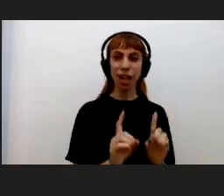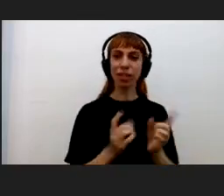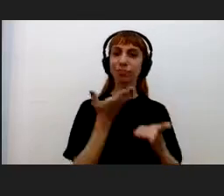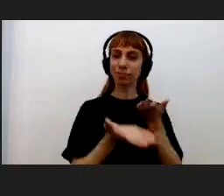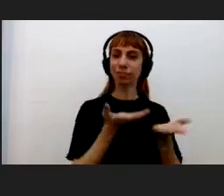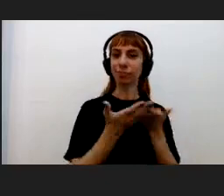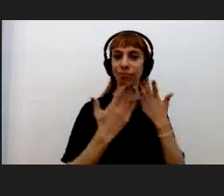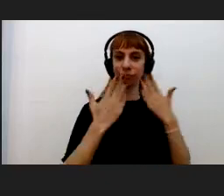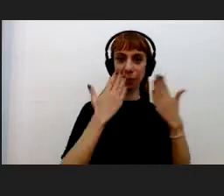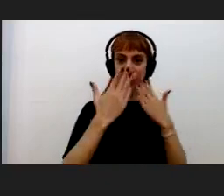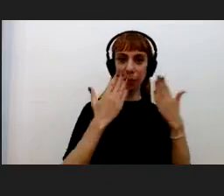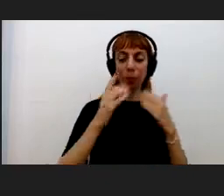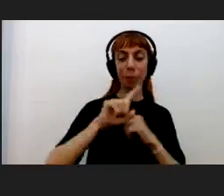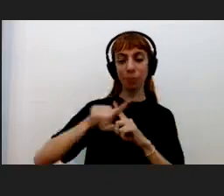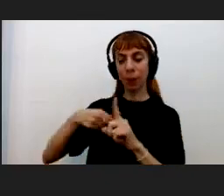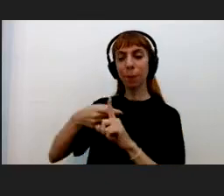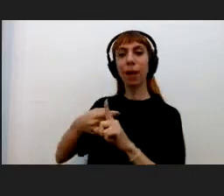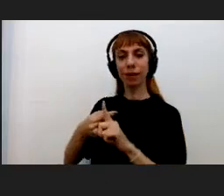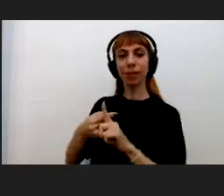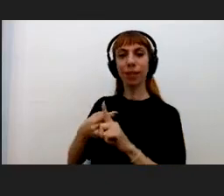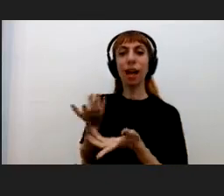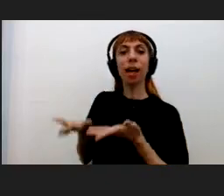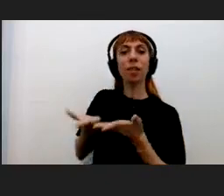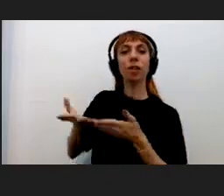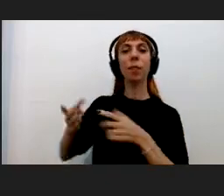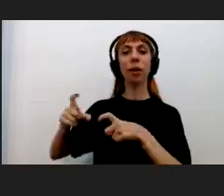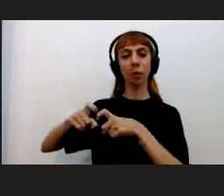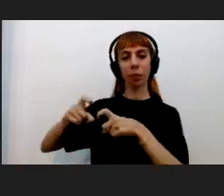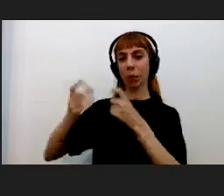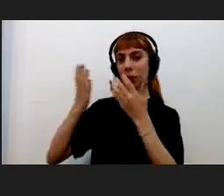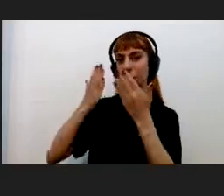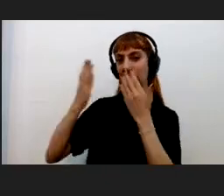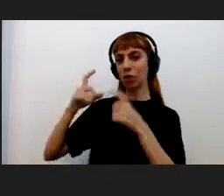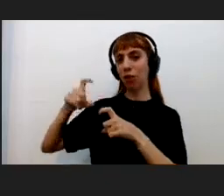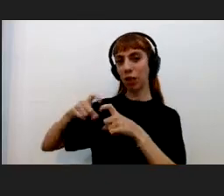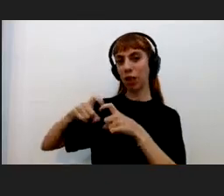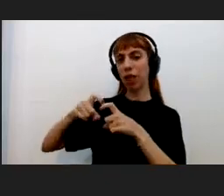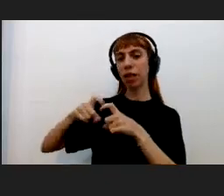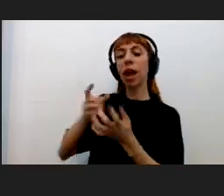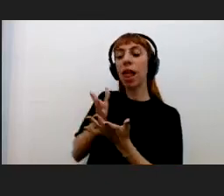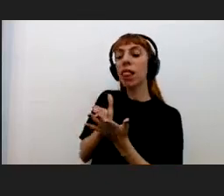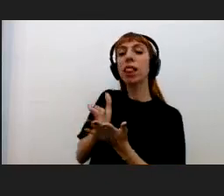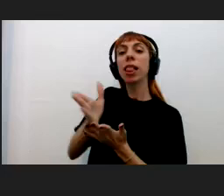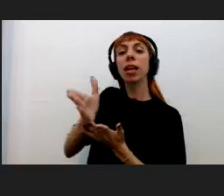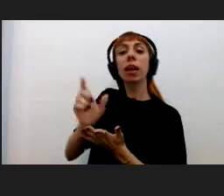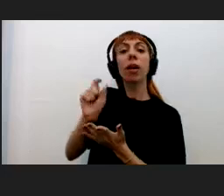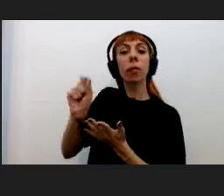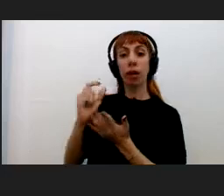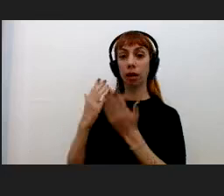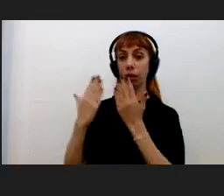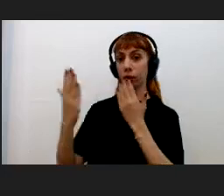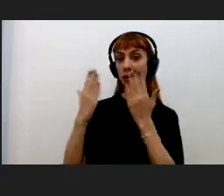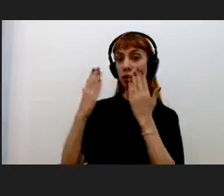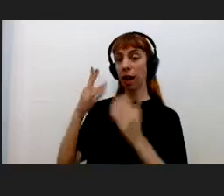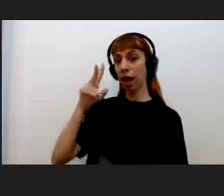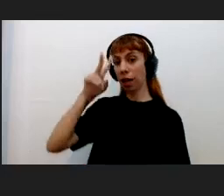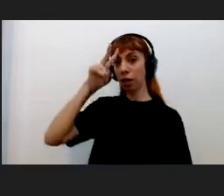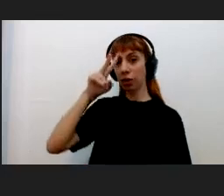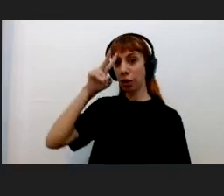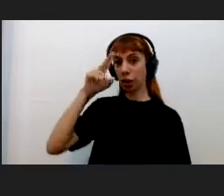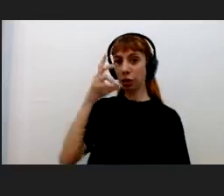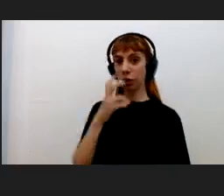atuando posteriormente na linha da psicologia histórico-cultural, que eu gosto de dizer